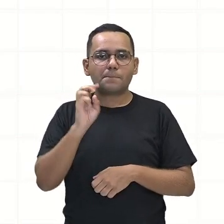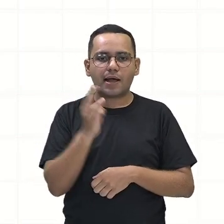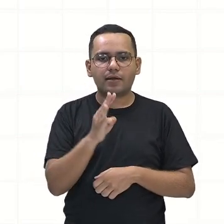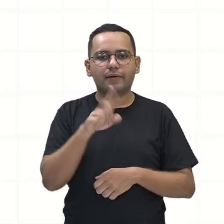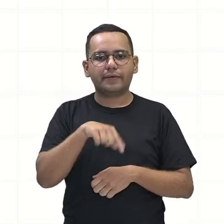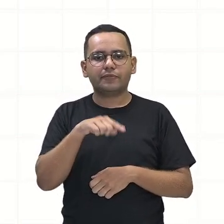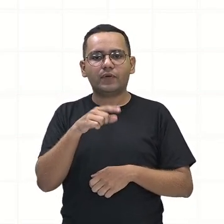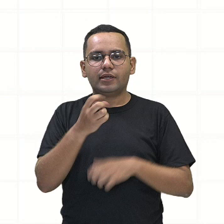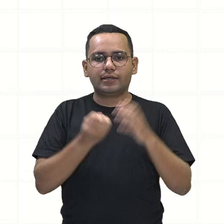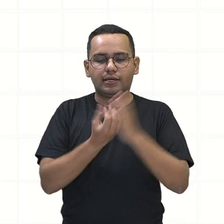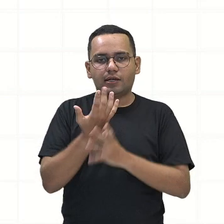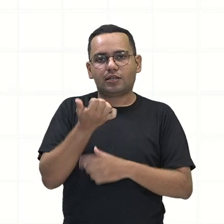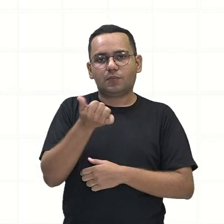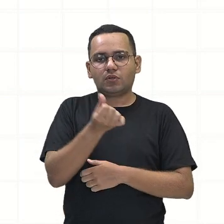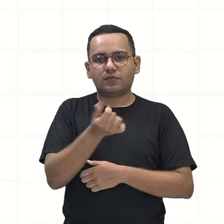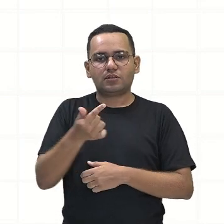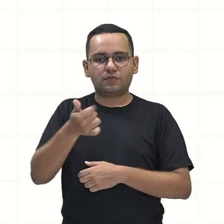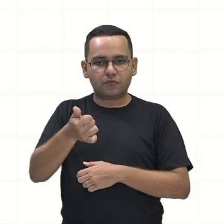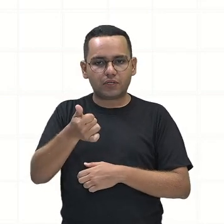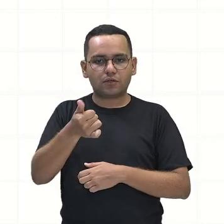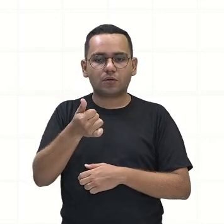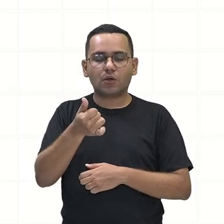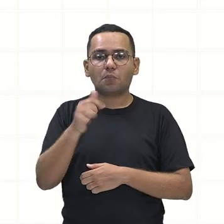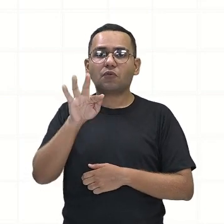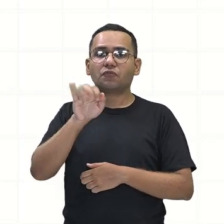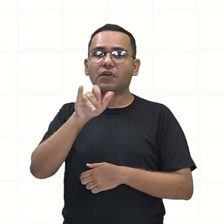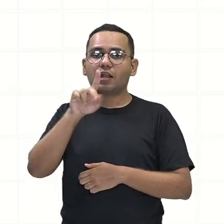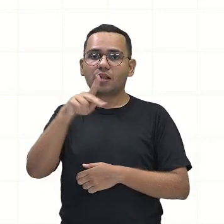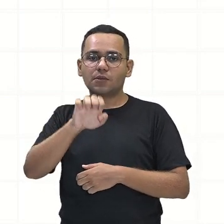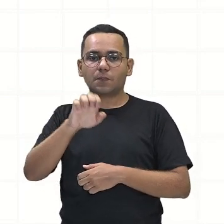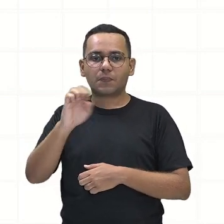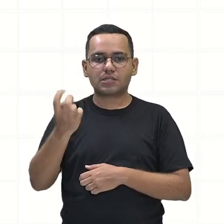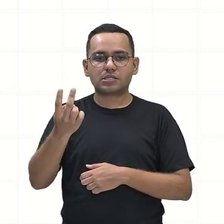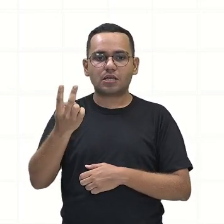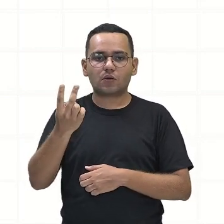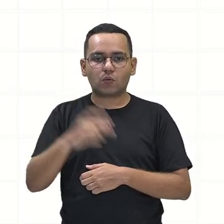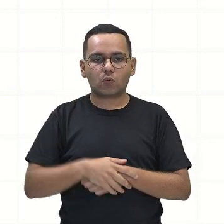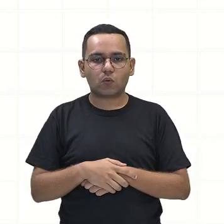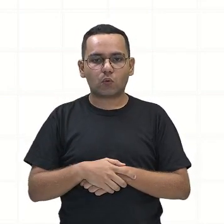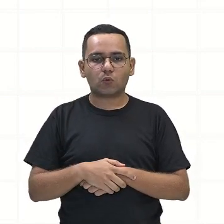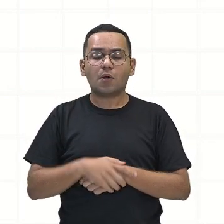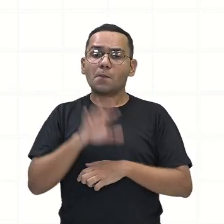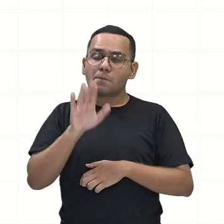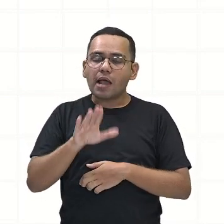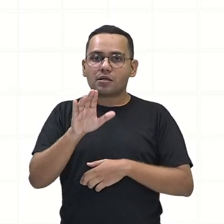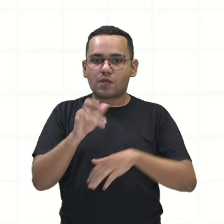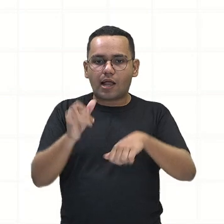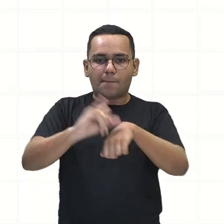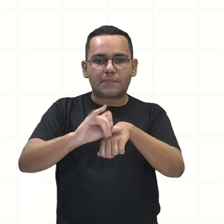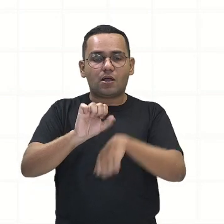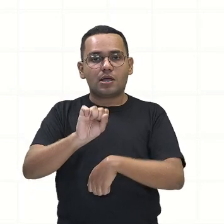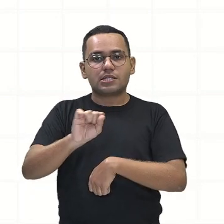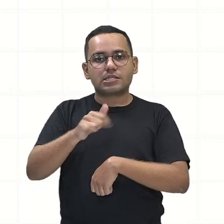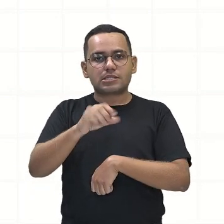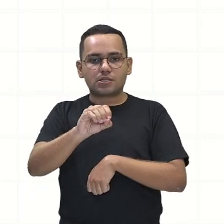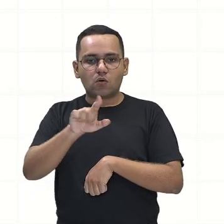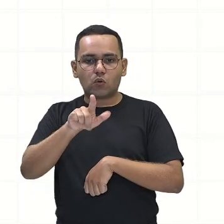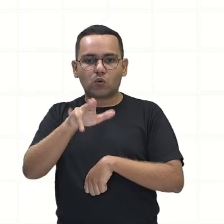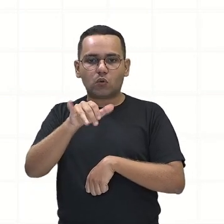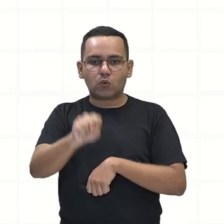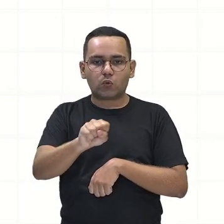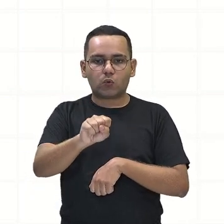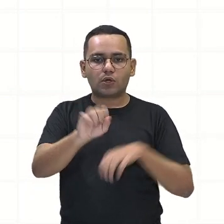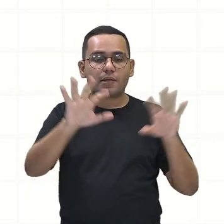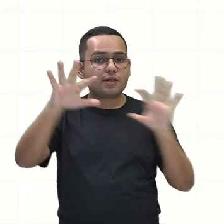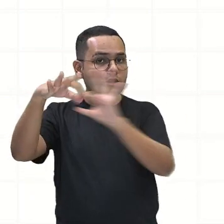em 1621 por Felipe II, com capital em São Luís e ligado, olha só, a Lisboa,